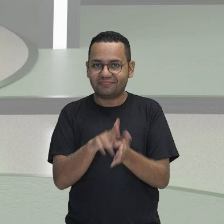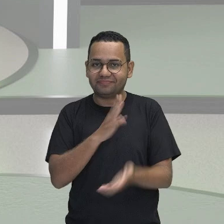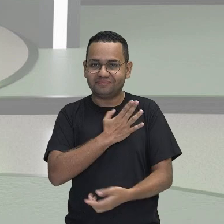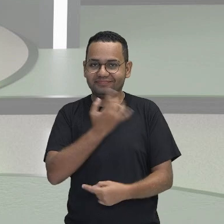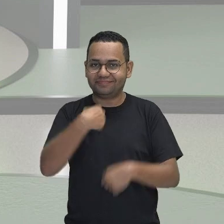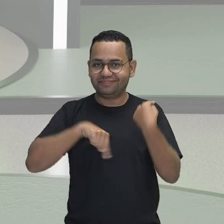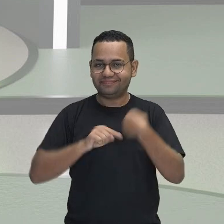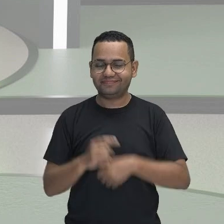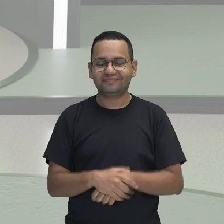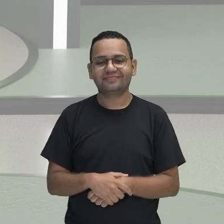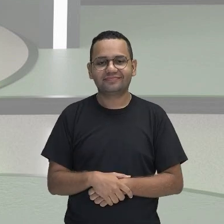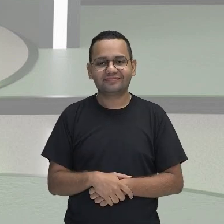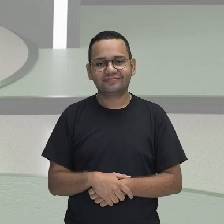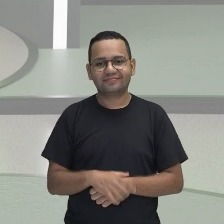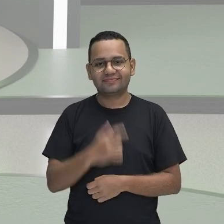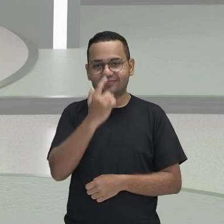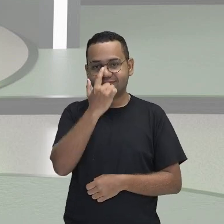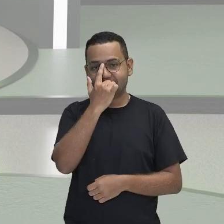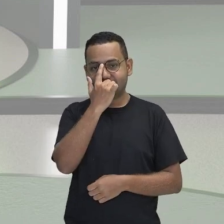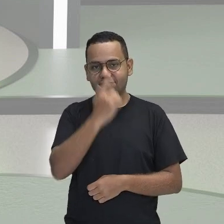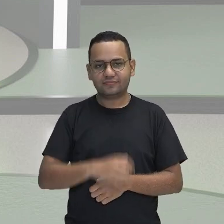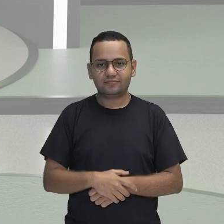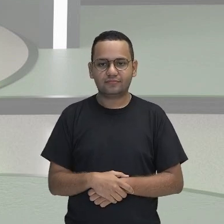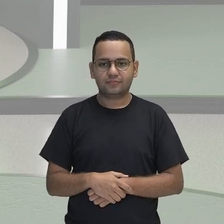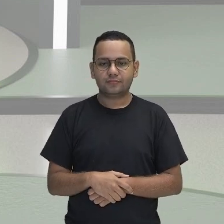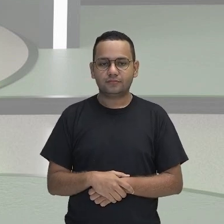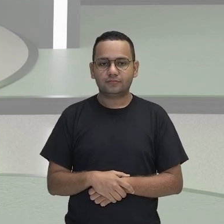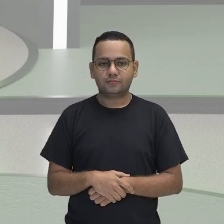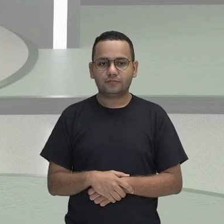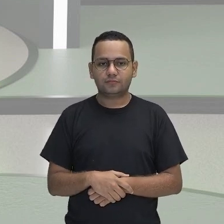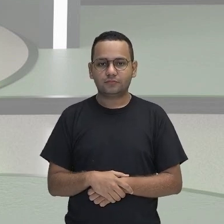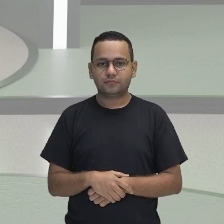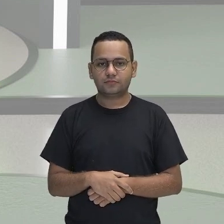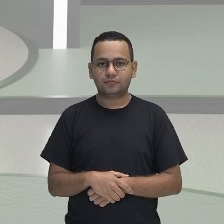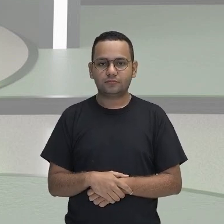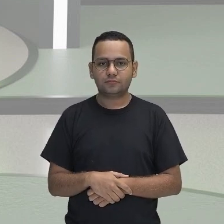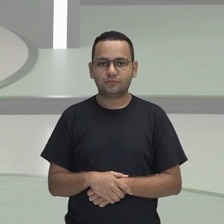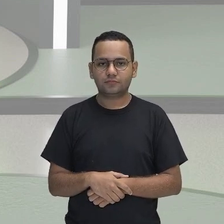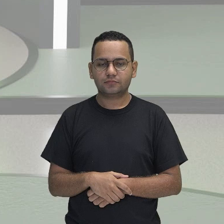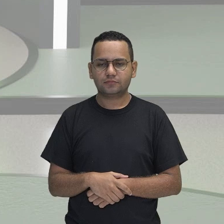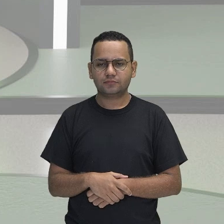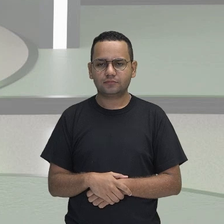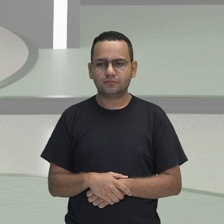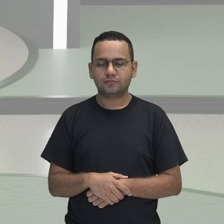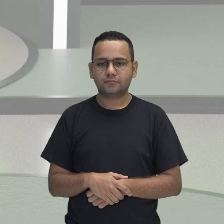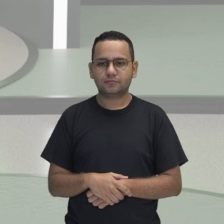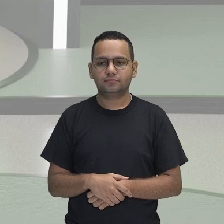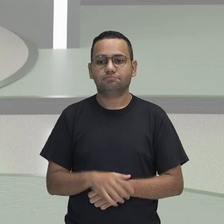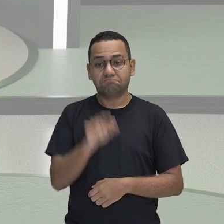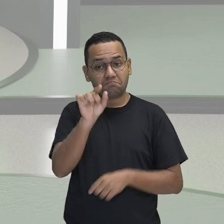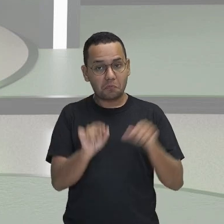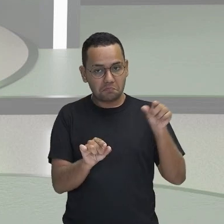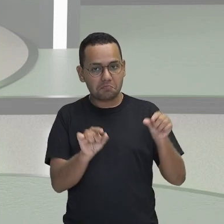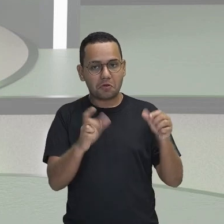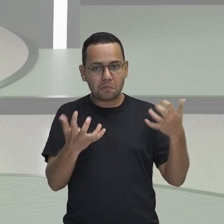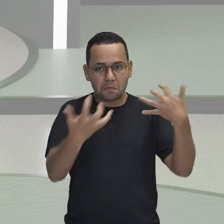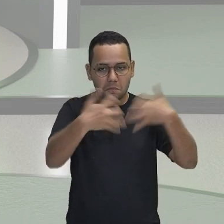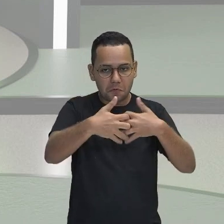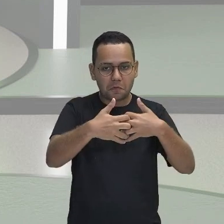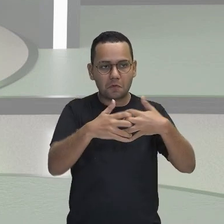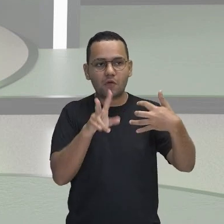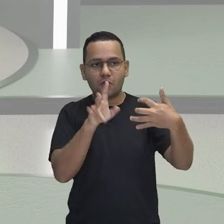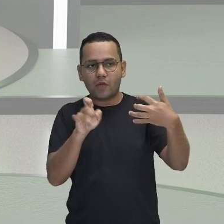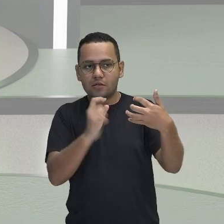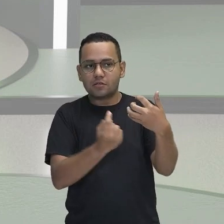nosso coração. Então, eles vão levar o sangue para o coração e devolver o sangue para o